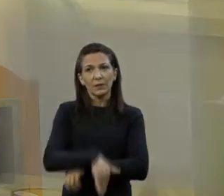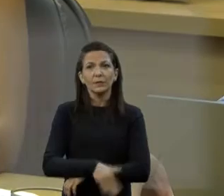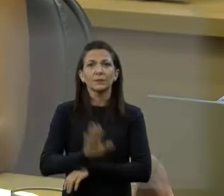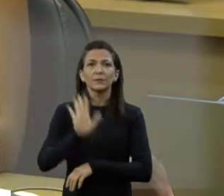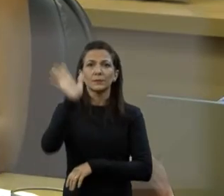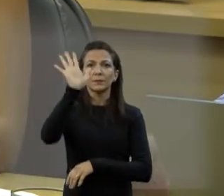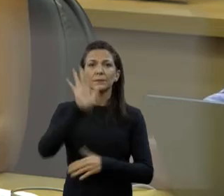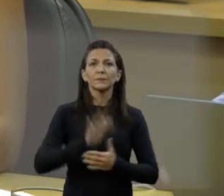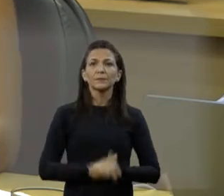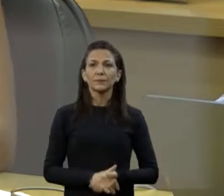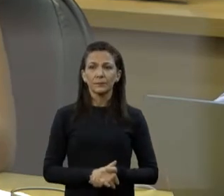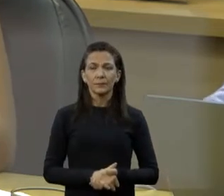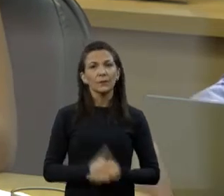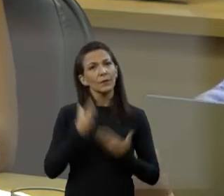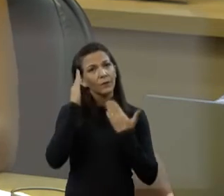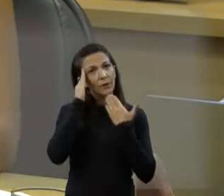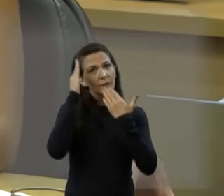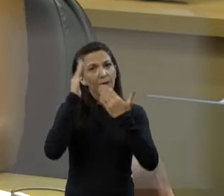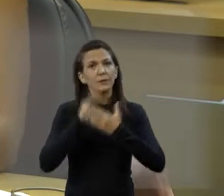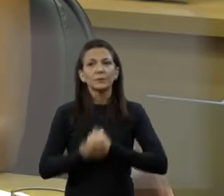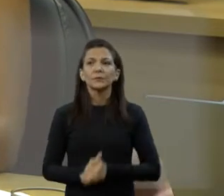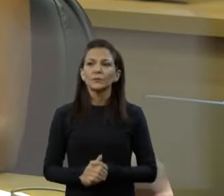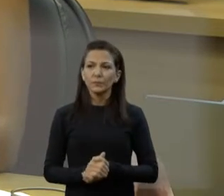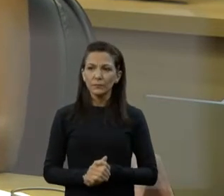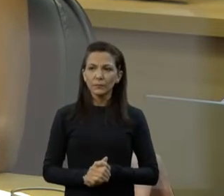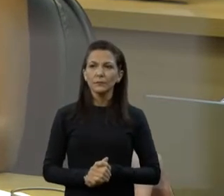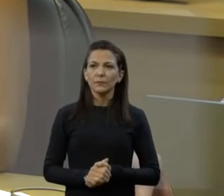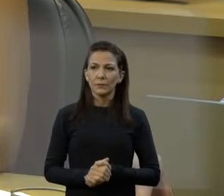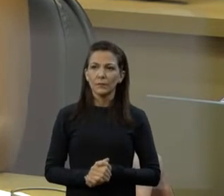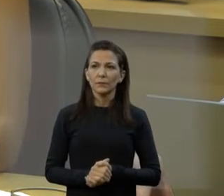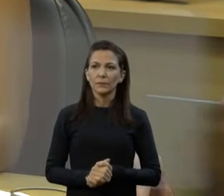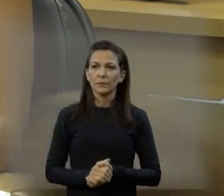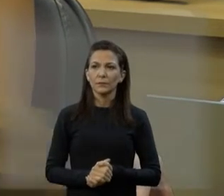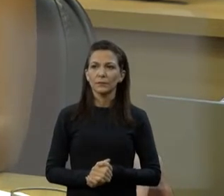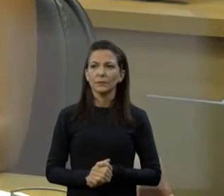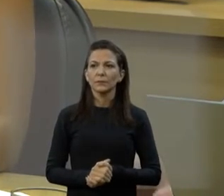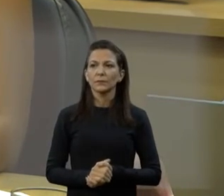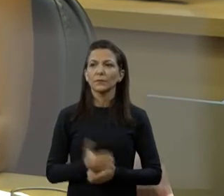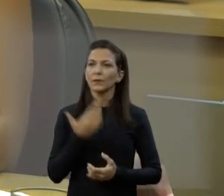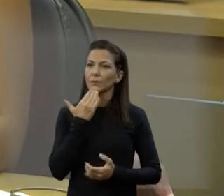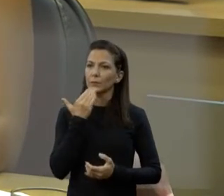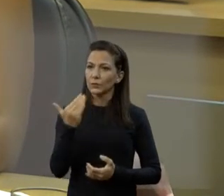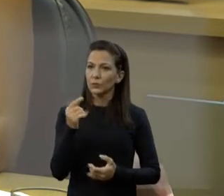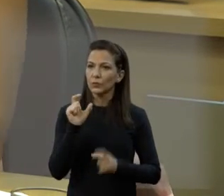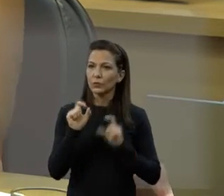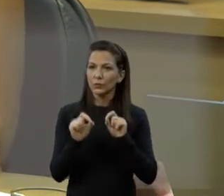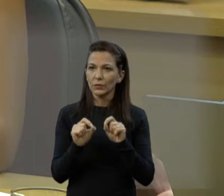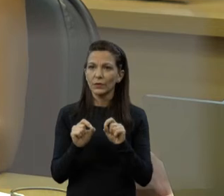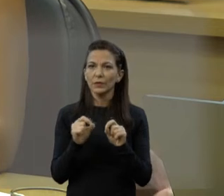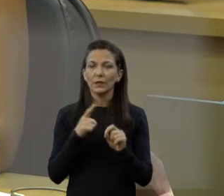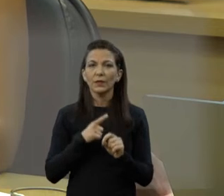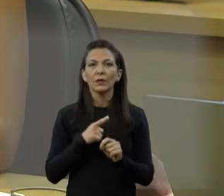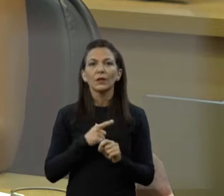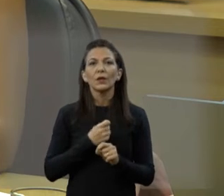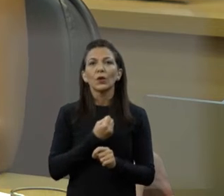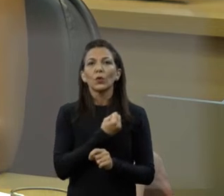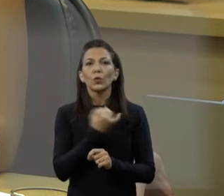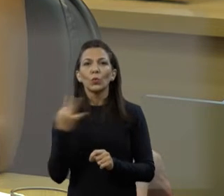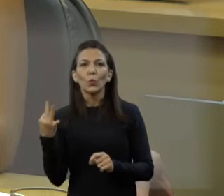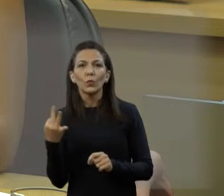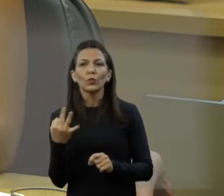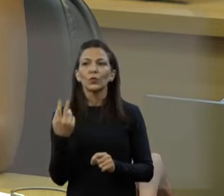já muito obrigado a vereadora Fabi vigília pelas suas contribuições eu vou pedir para que esta casa e Estabeleça o cor um